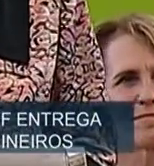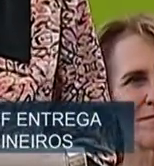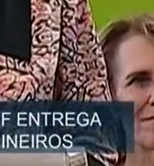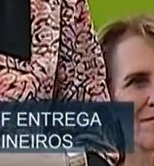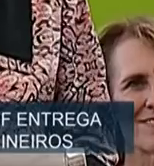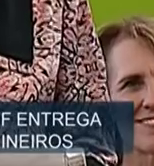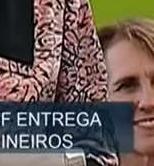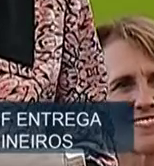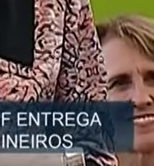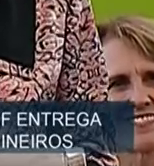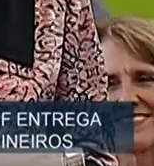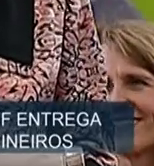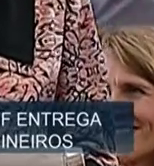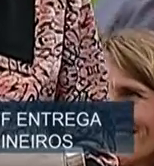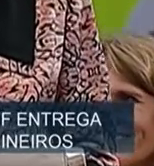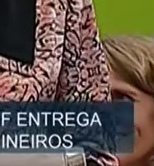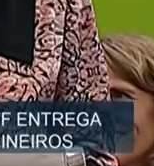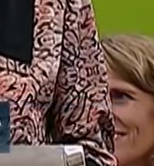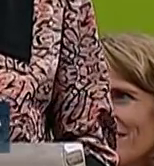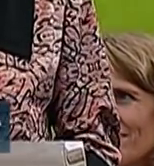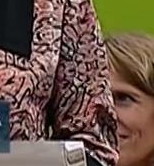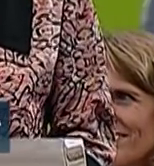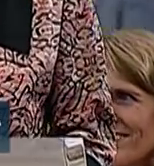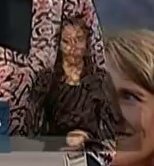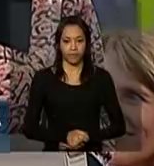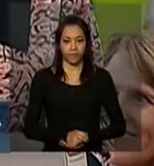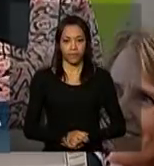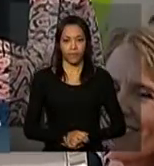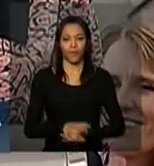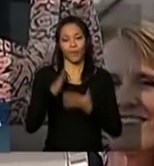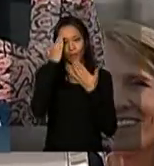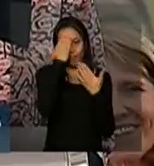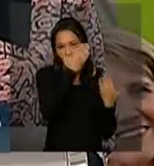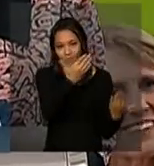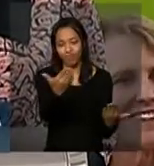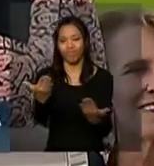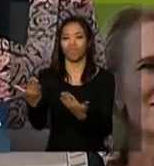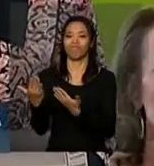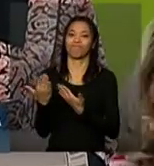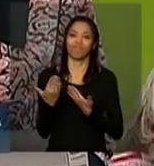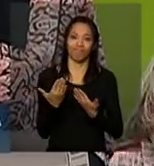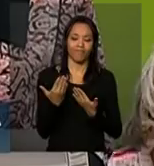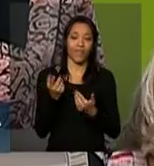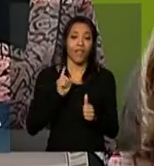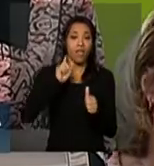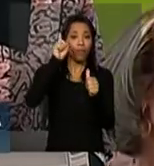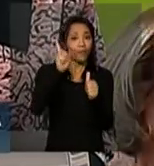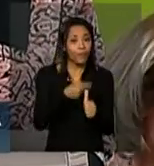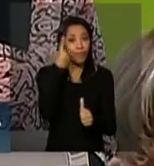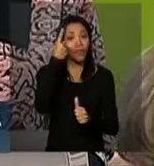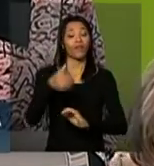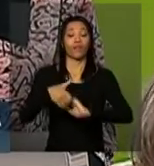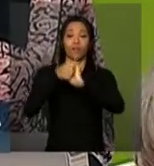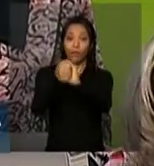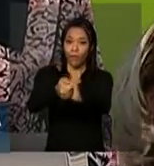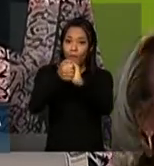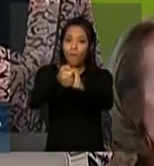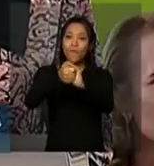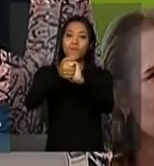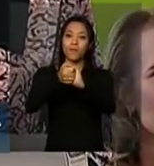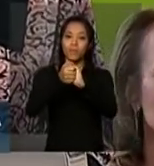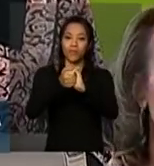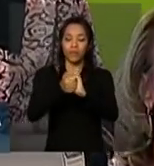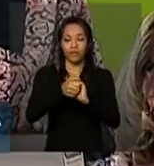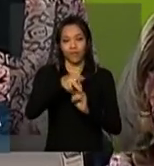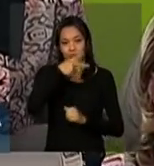rusf muito obri eu queria primeiro cumprimentar aqui os